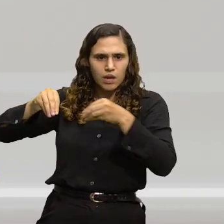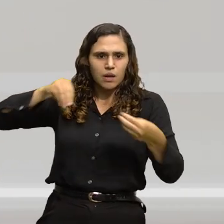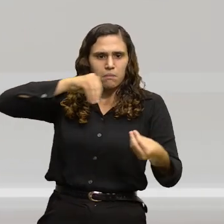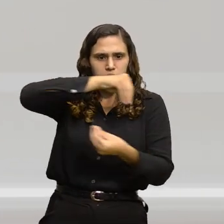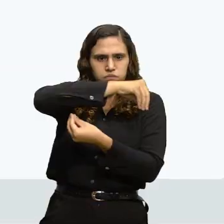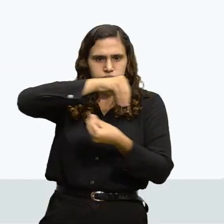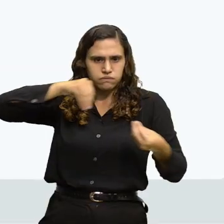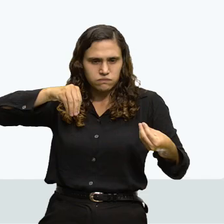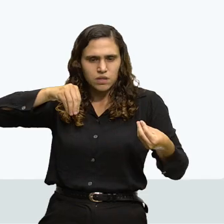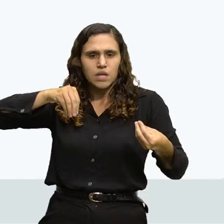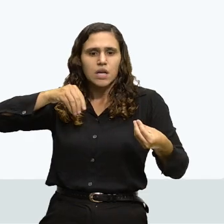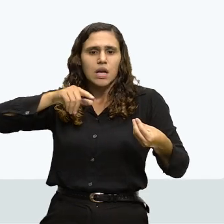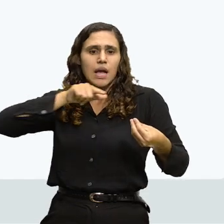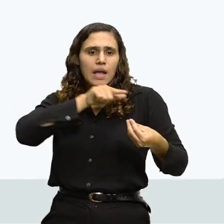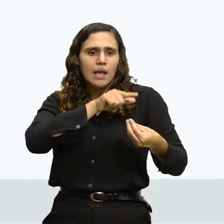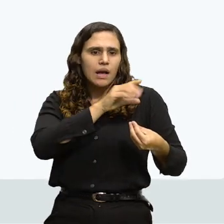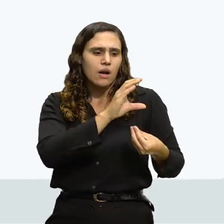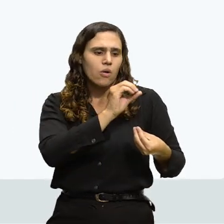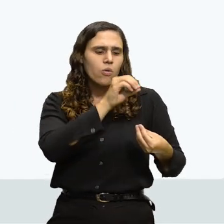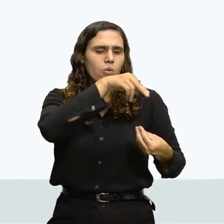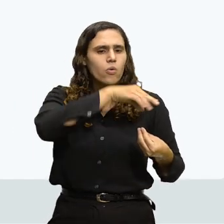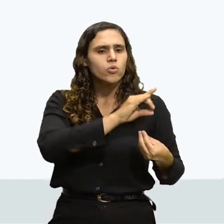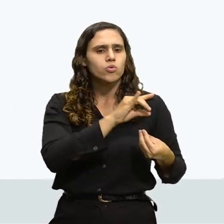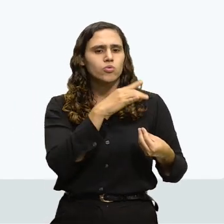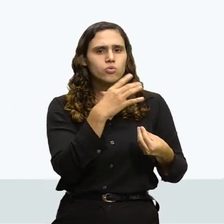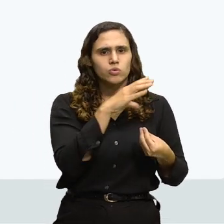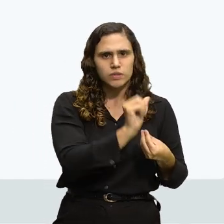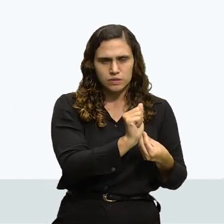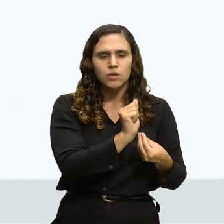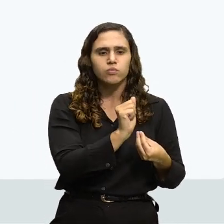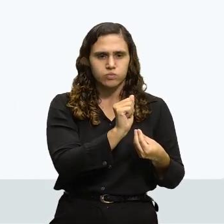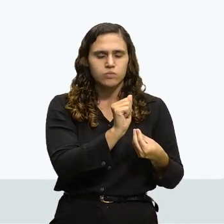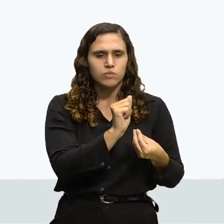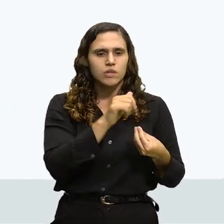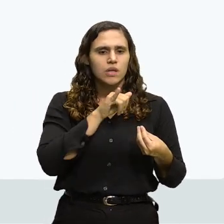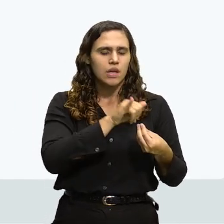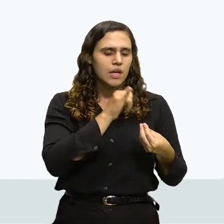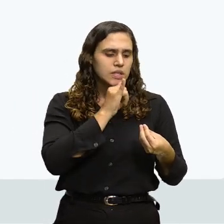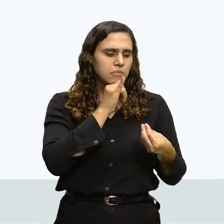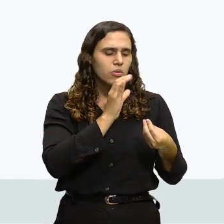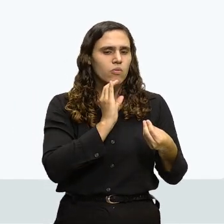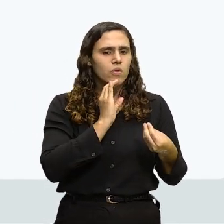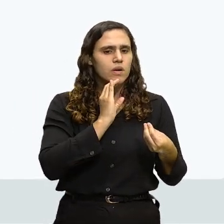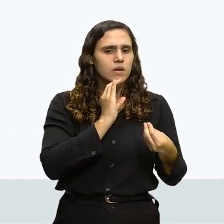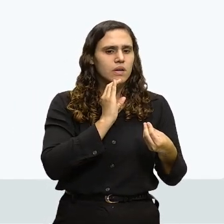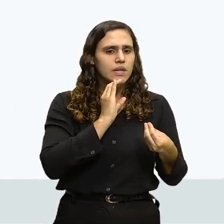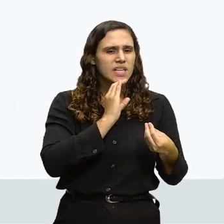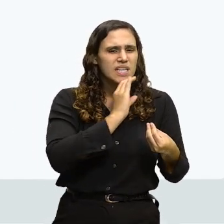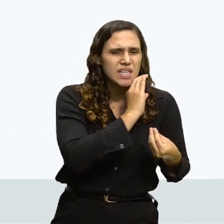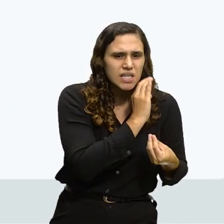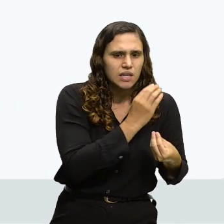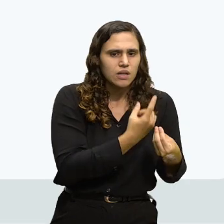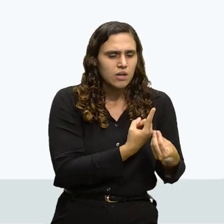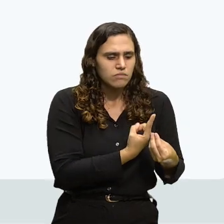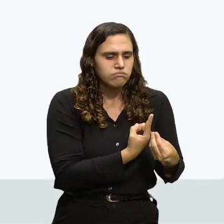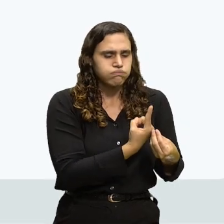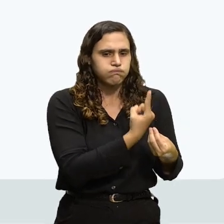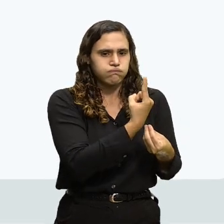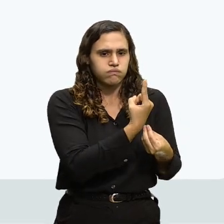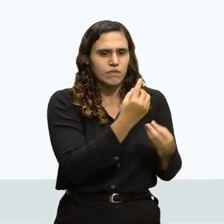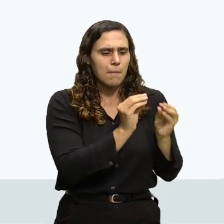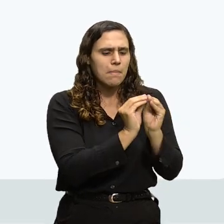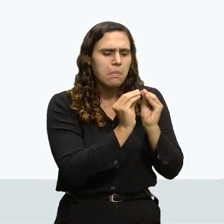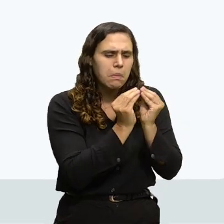de condução. Condução é o processo de transmissão de calor que ocorre de molécula a molécula, de partícula a partícula, de átomo a